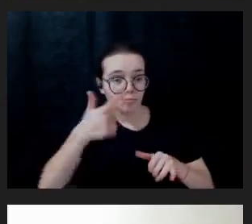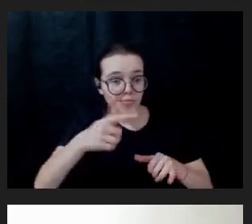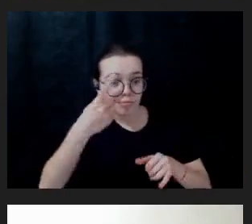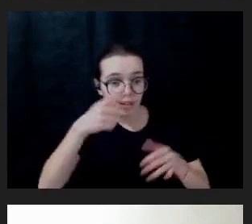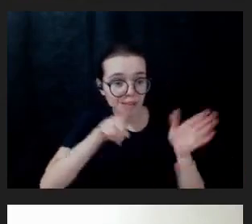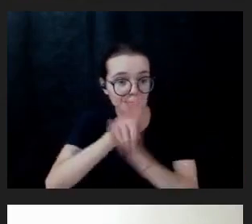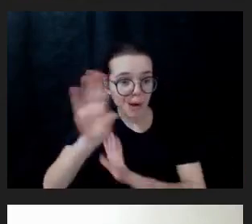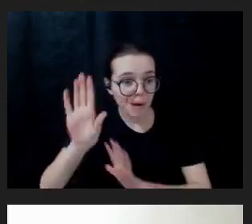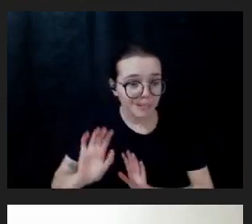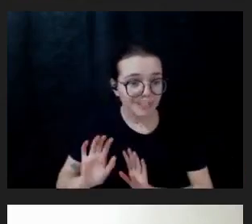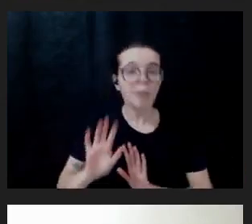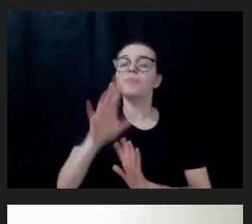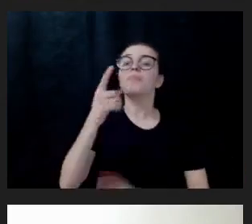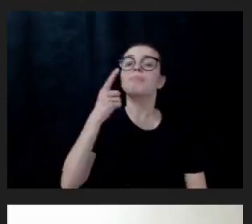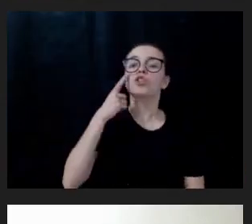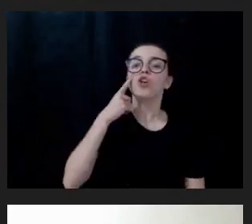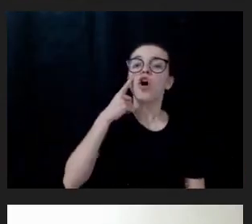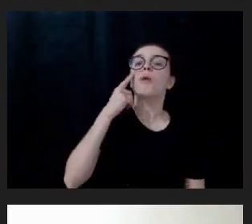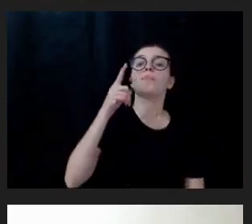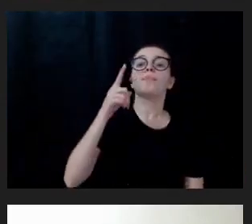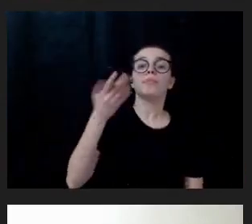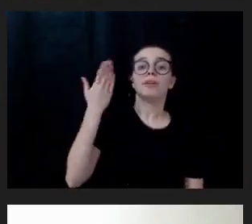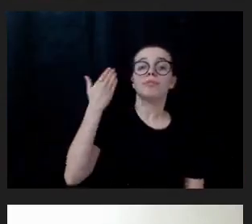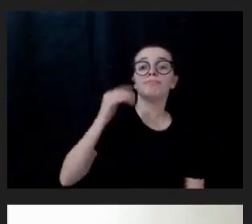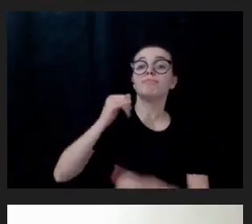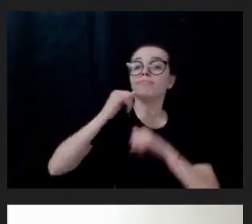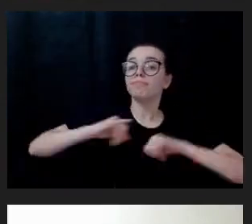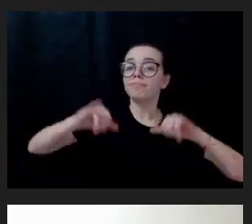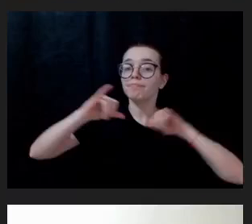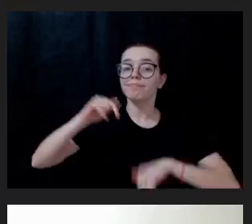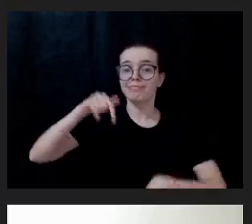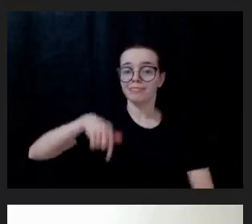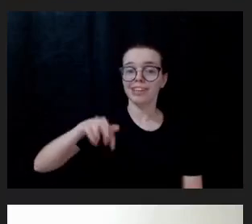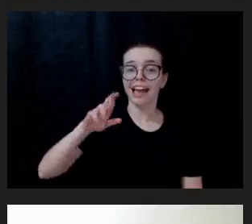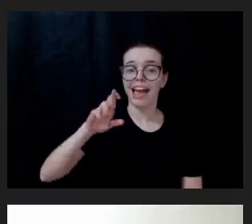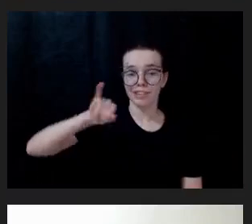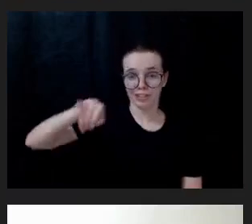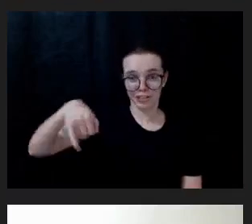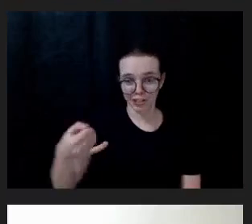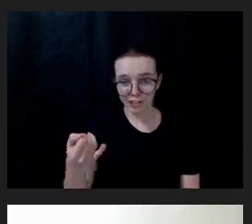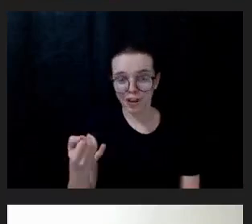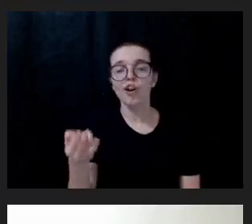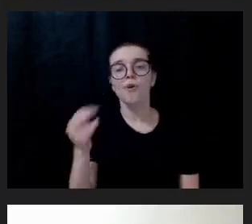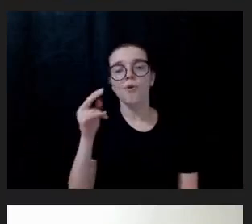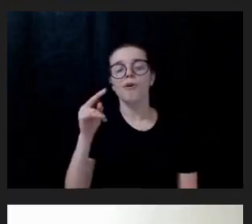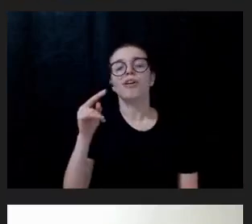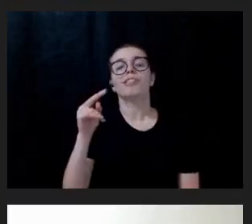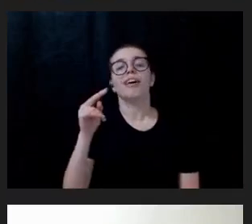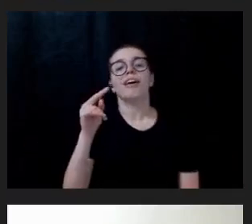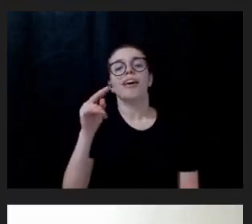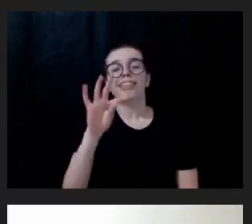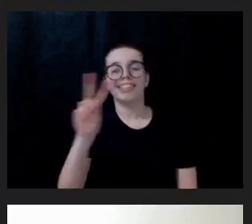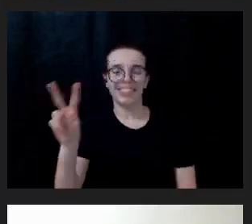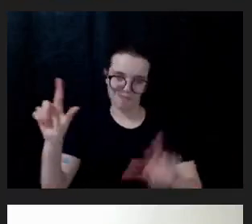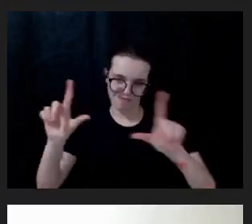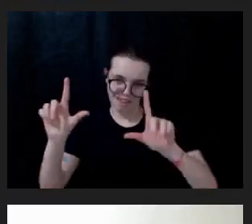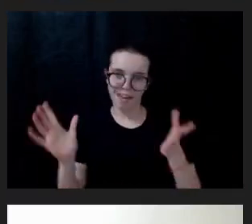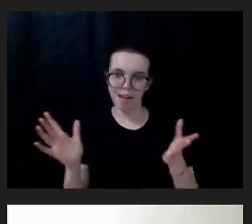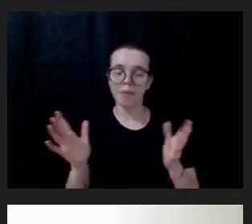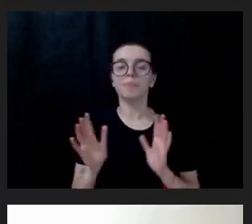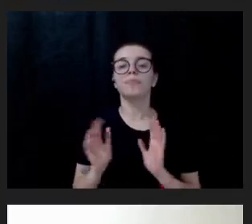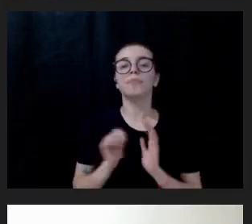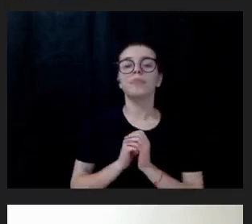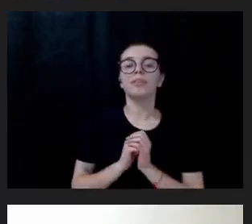mas essa semana entrou uma reportagem aqui no RJTV informando sobre um